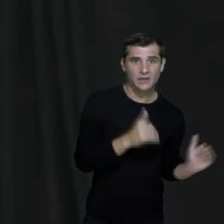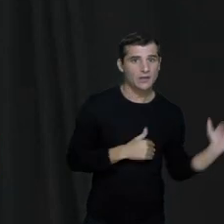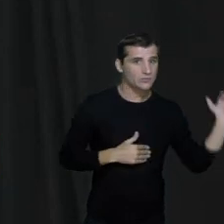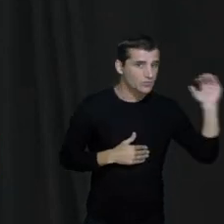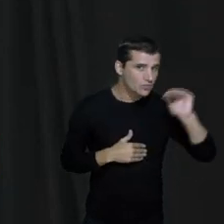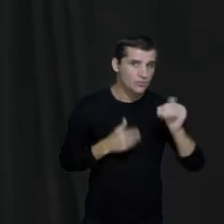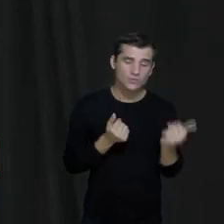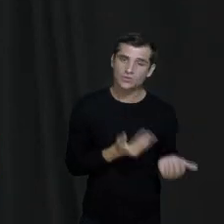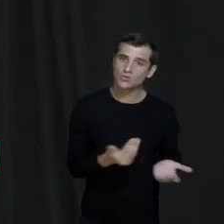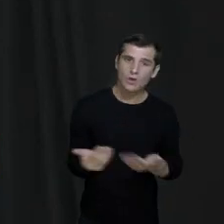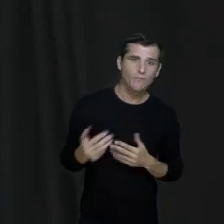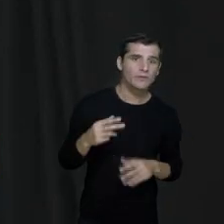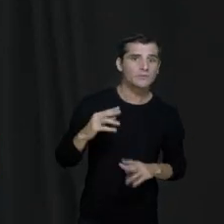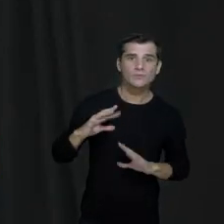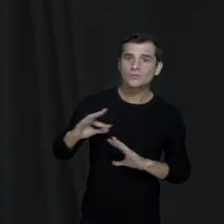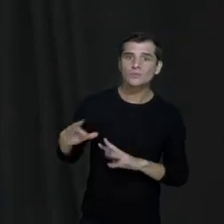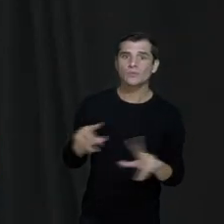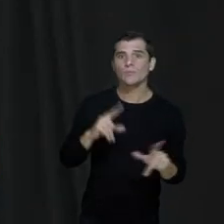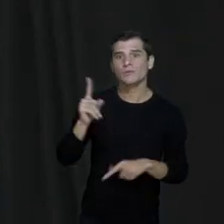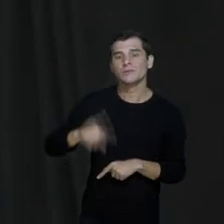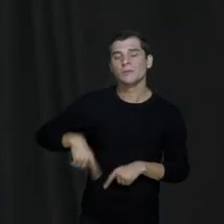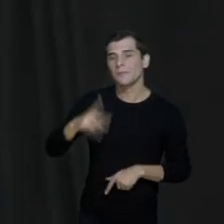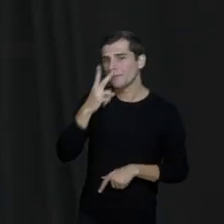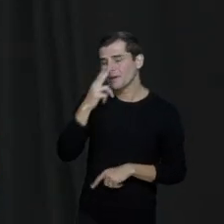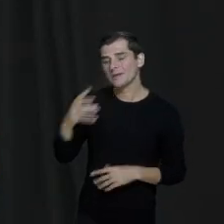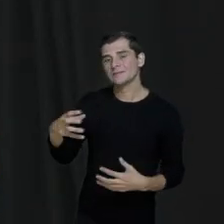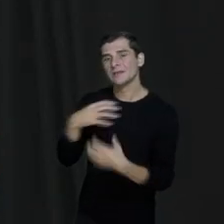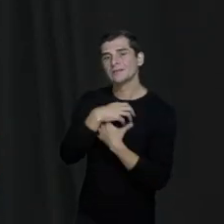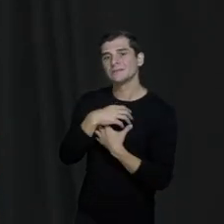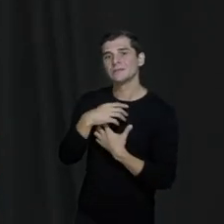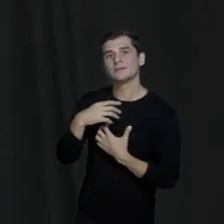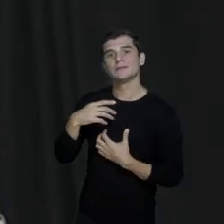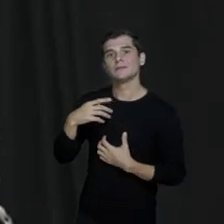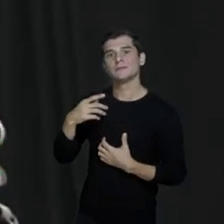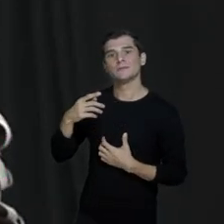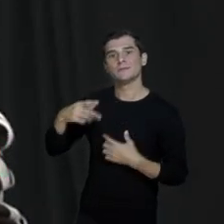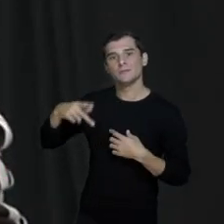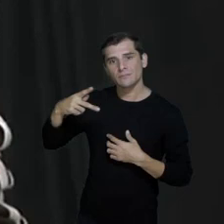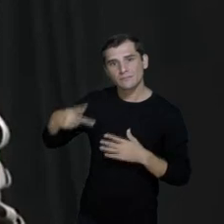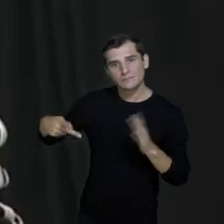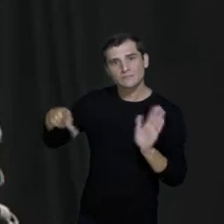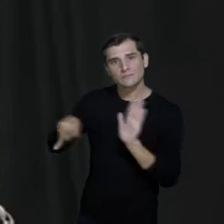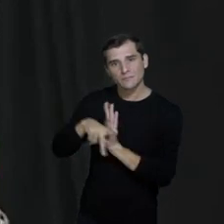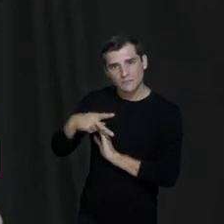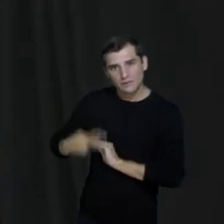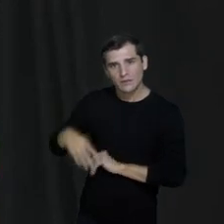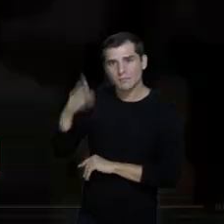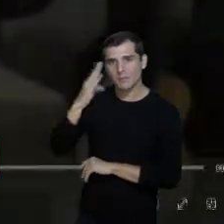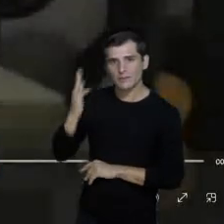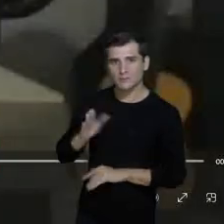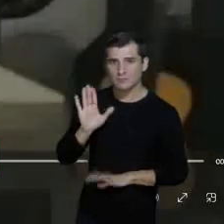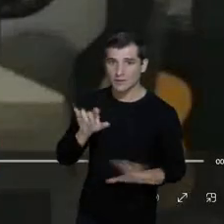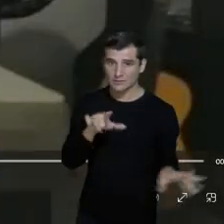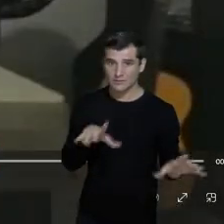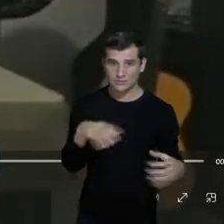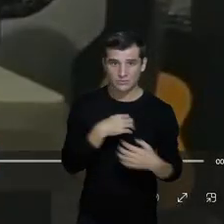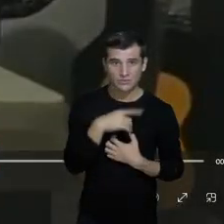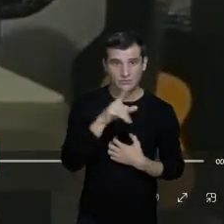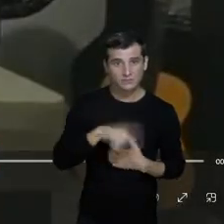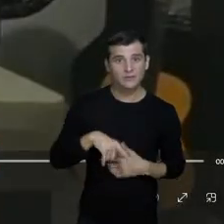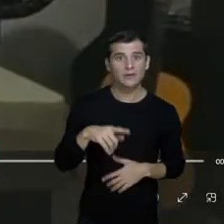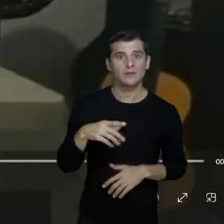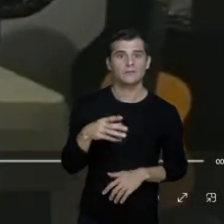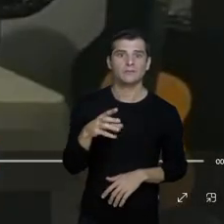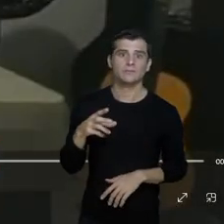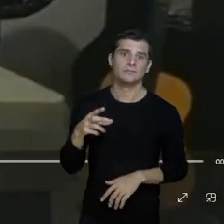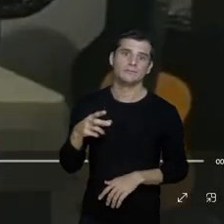mundo meio que se orgulha do jeitinho brasileiro mas não vê que por trás desse jeitinho tem atos de corrupção atos corruptos mesmo bom dia boa tarde boa noite